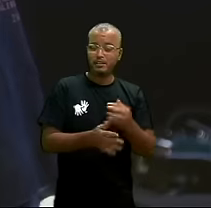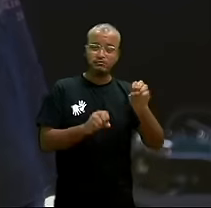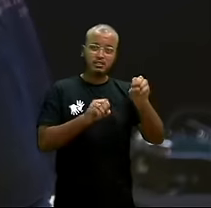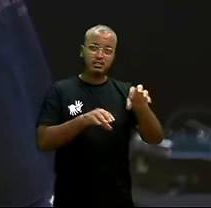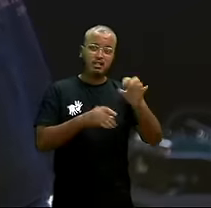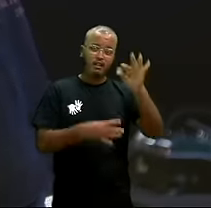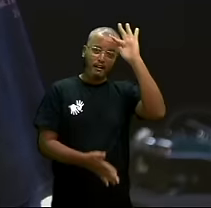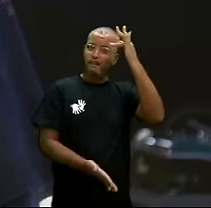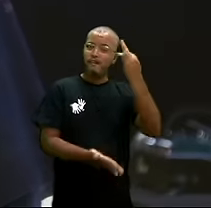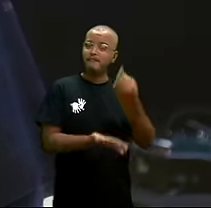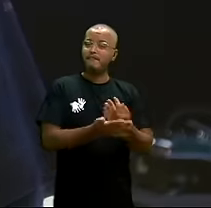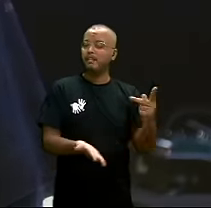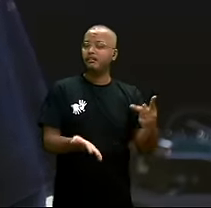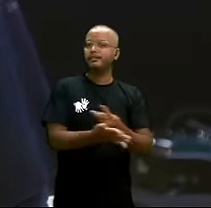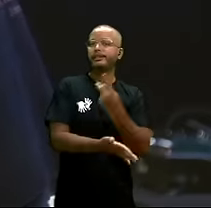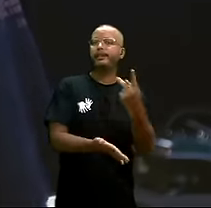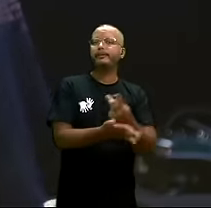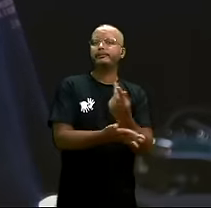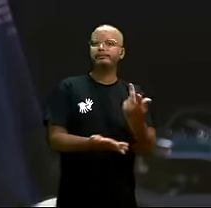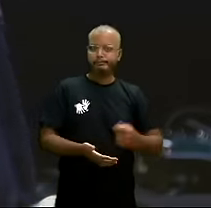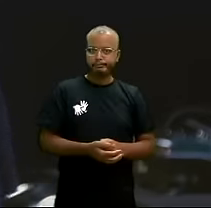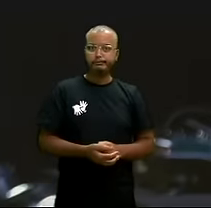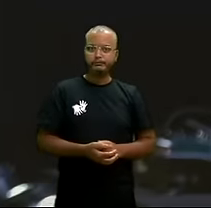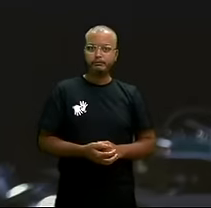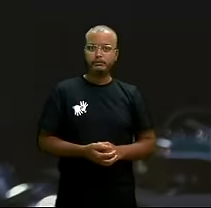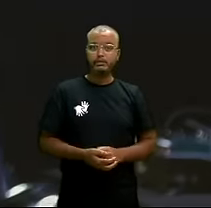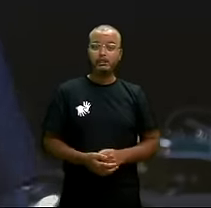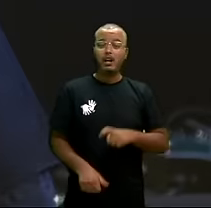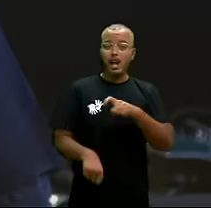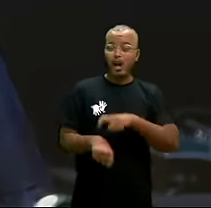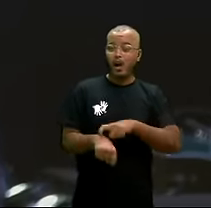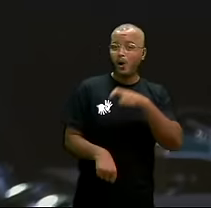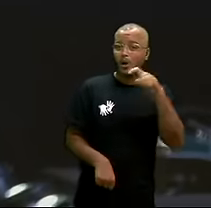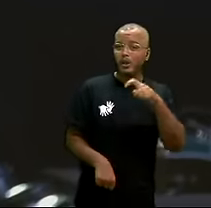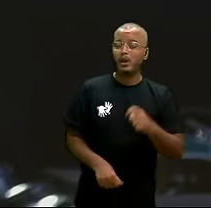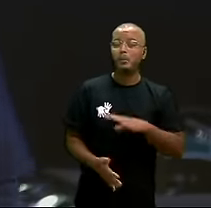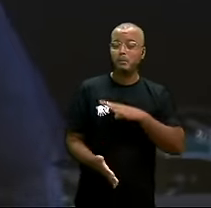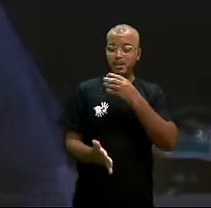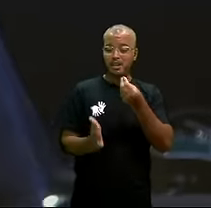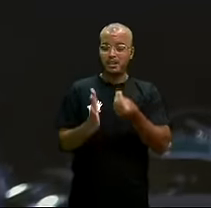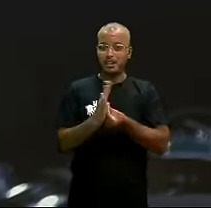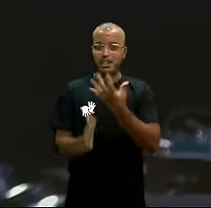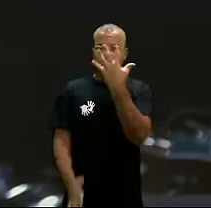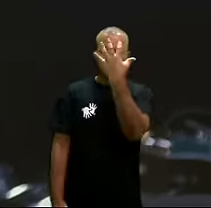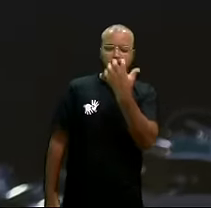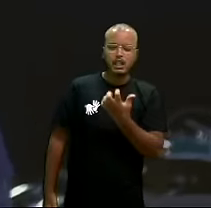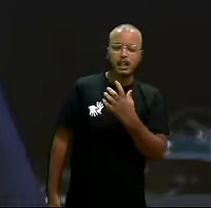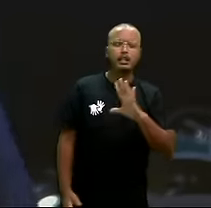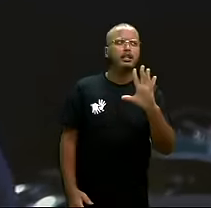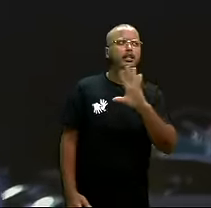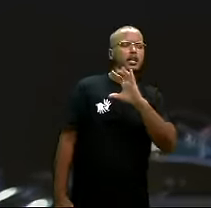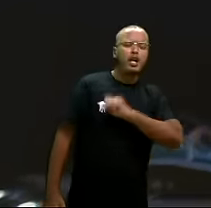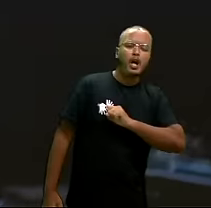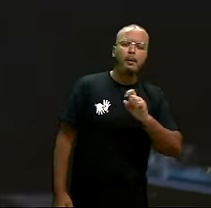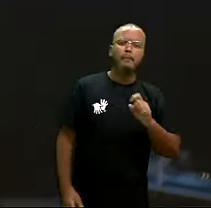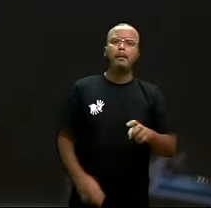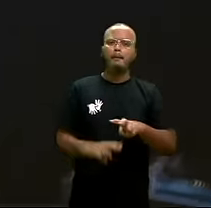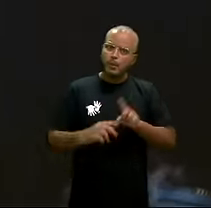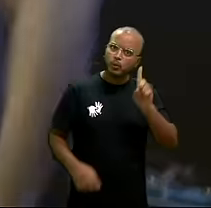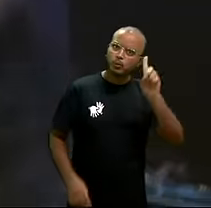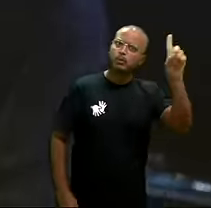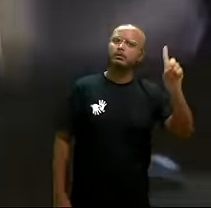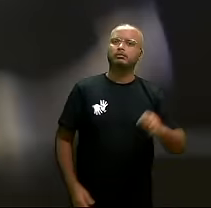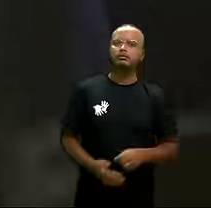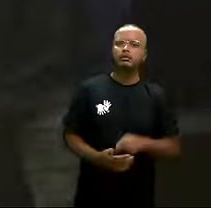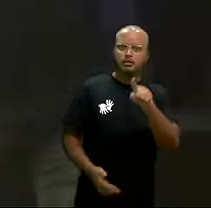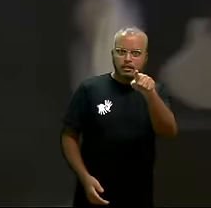ninguém, enche a cabeça e esvazia a alma. Está na hora de uma igreja séria, apaixonada, incendiada. Tem alguém aí?